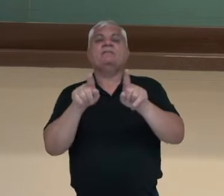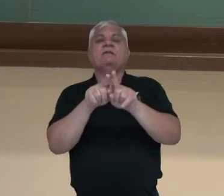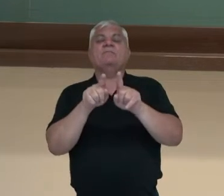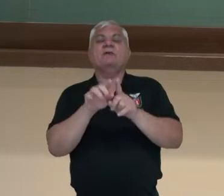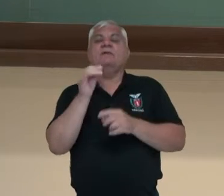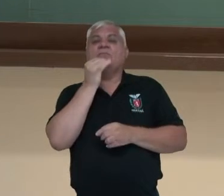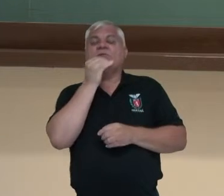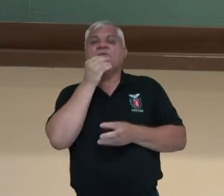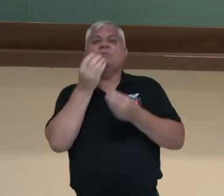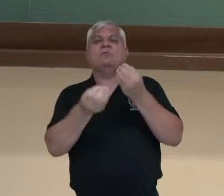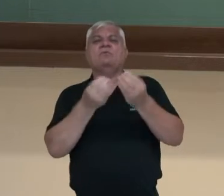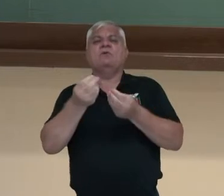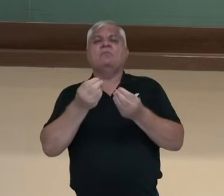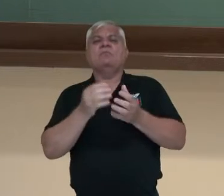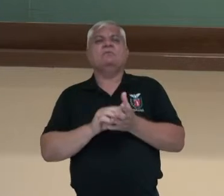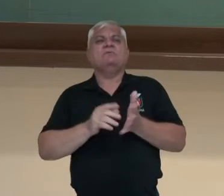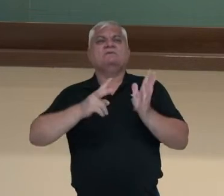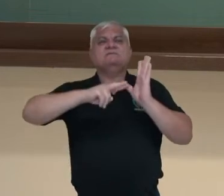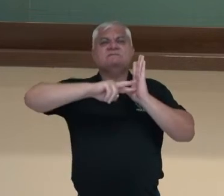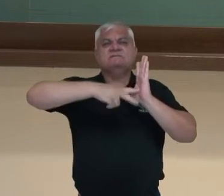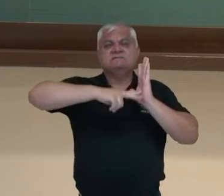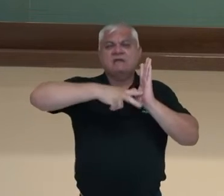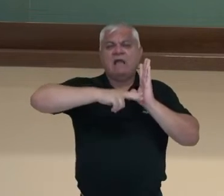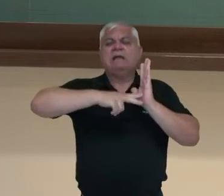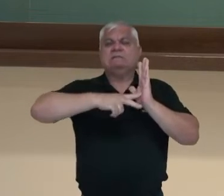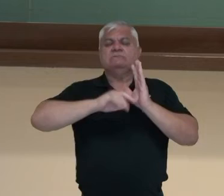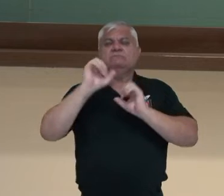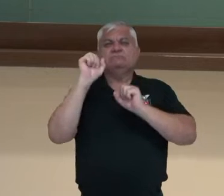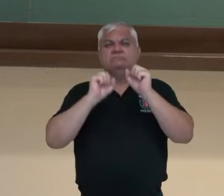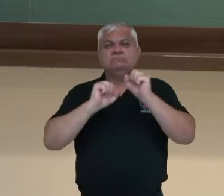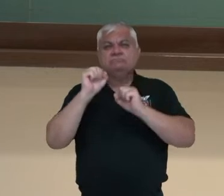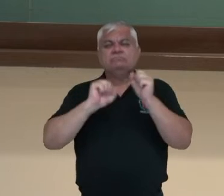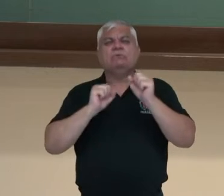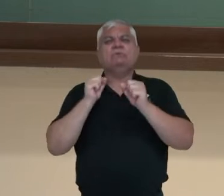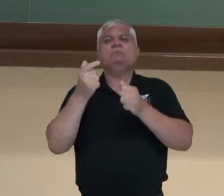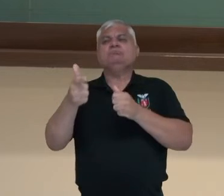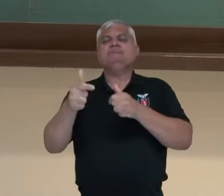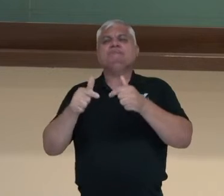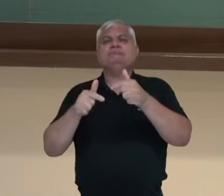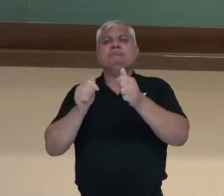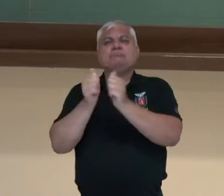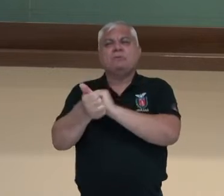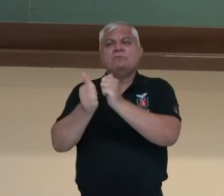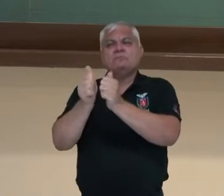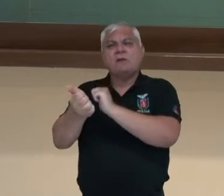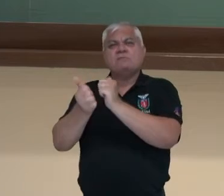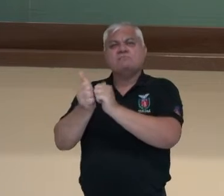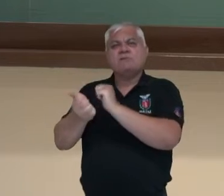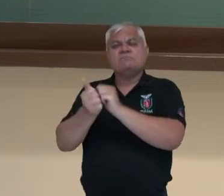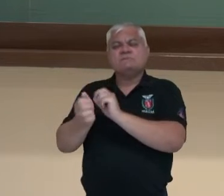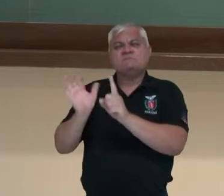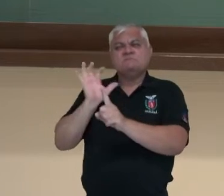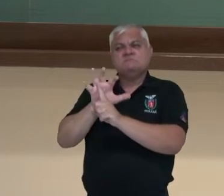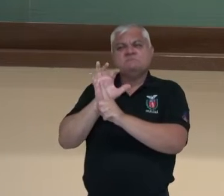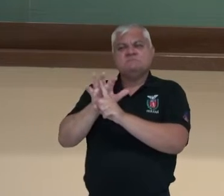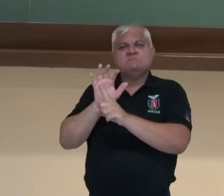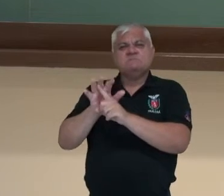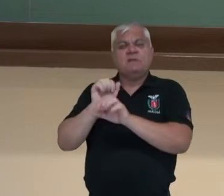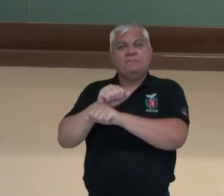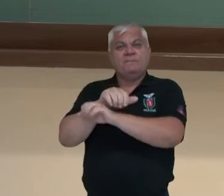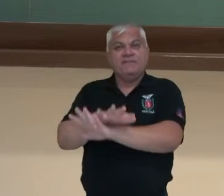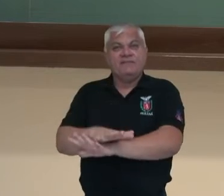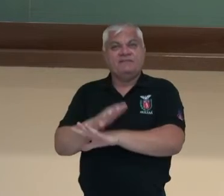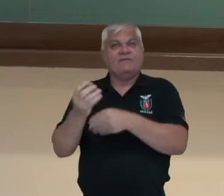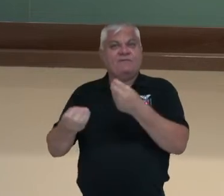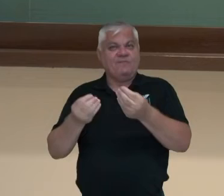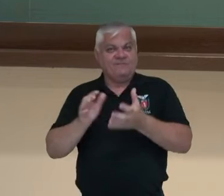que os significados esportivos são influenciados pelo processo de mercantilização e pela mídia. O que será? Como será isso?